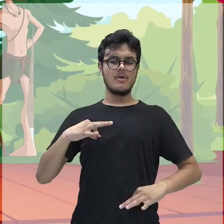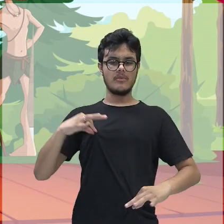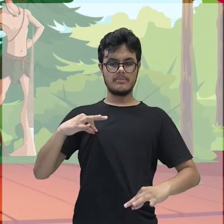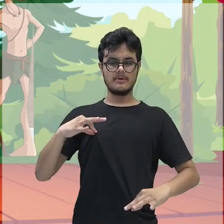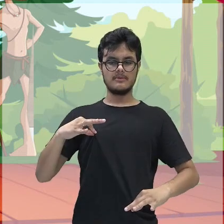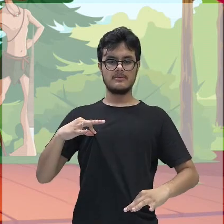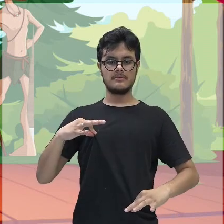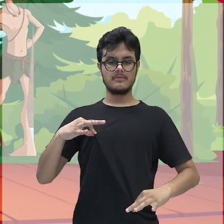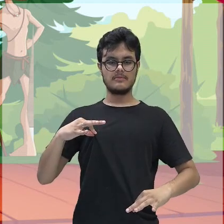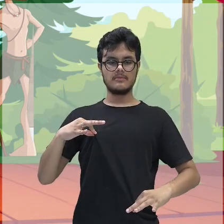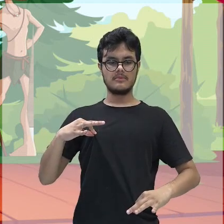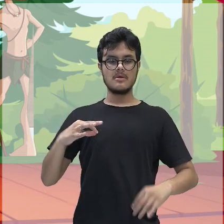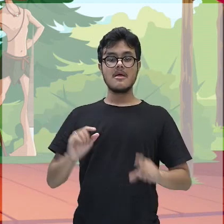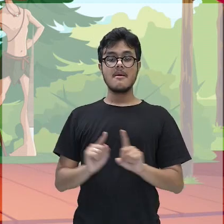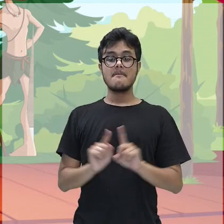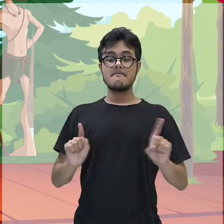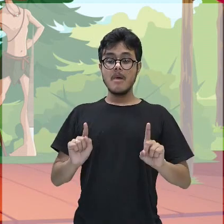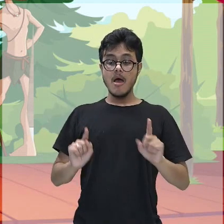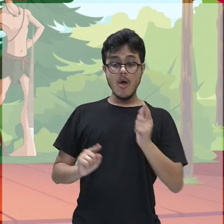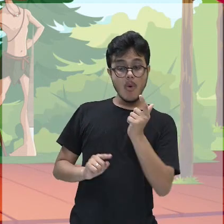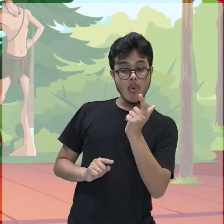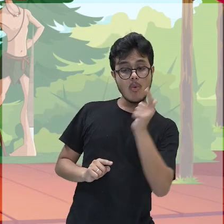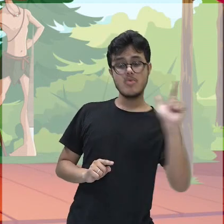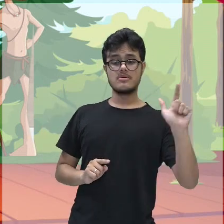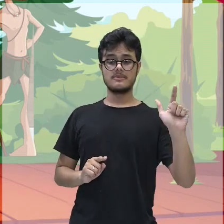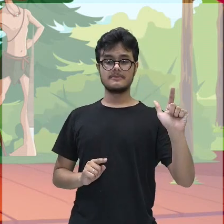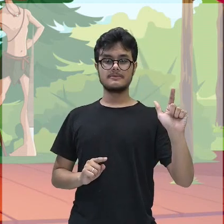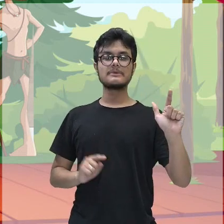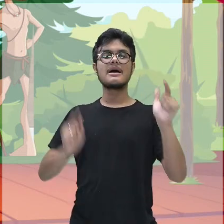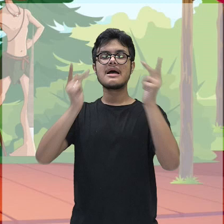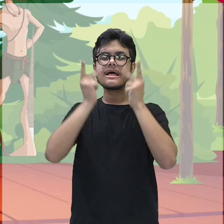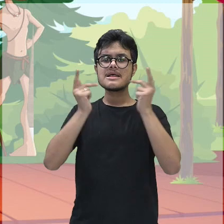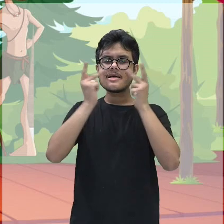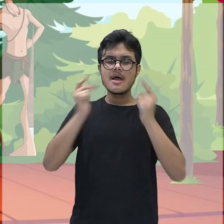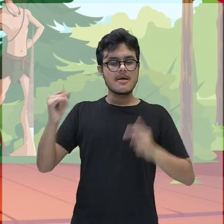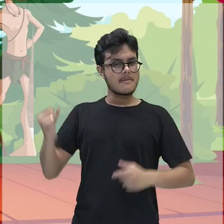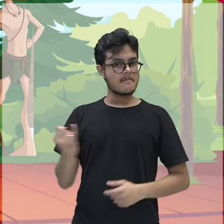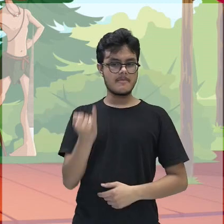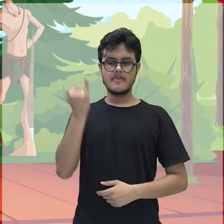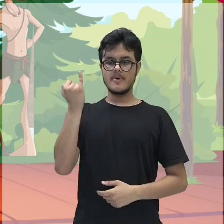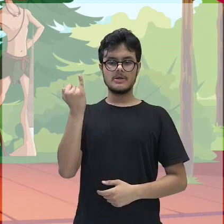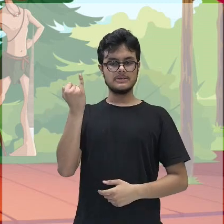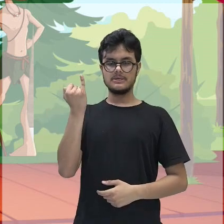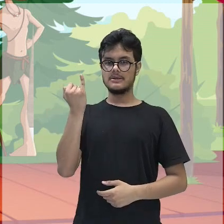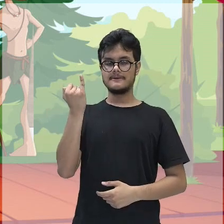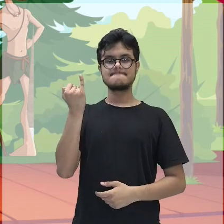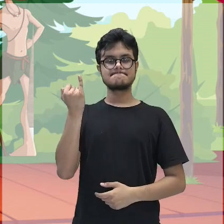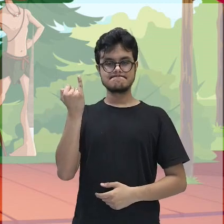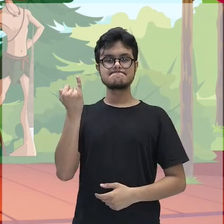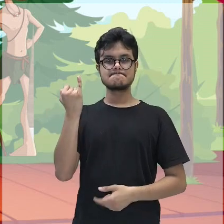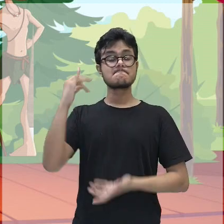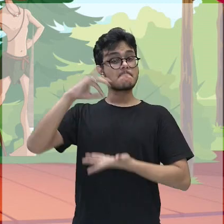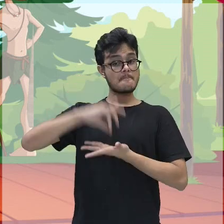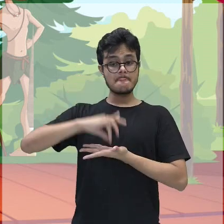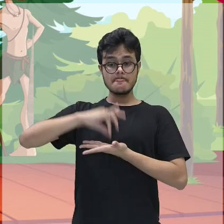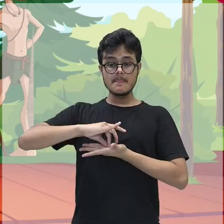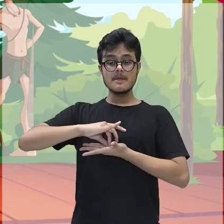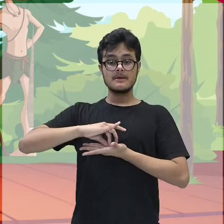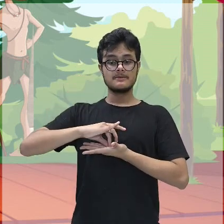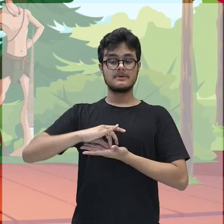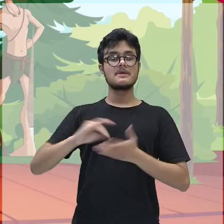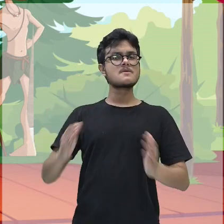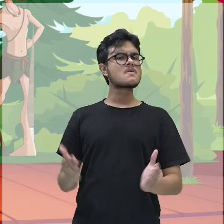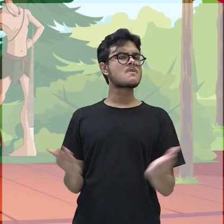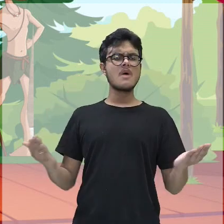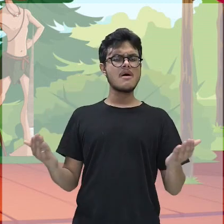compor. Eu tenho que ter um outro item no teatro que é muito utilizado no teatro, esse